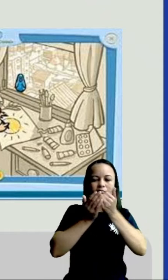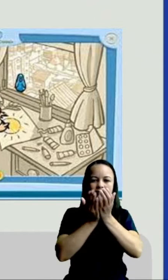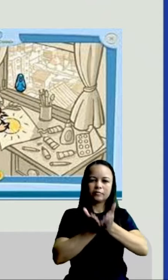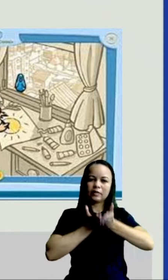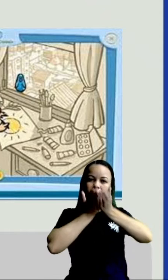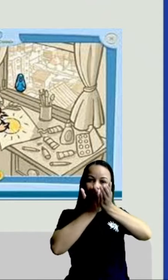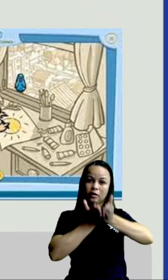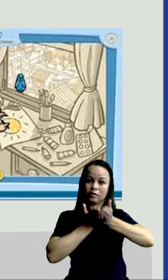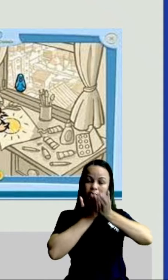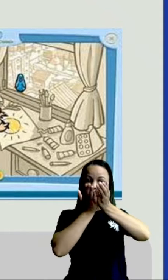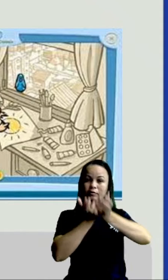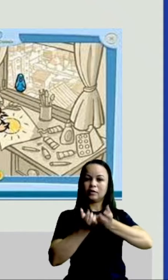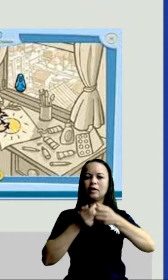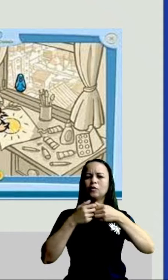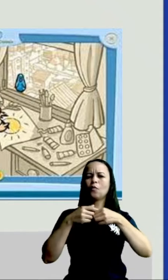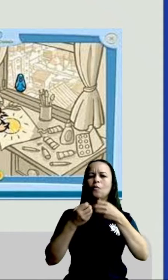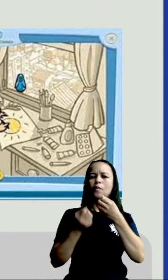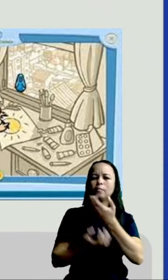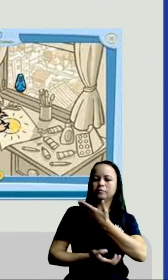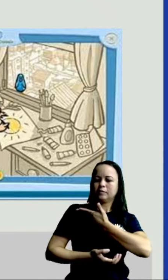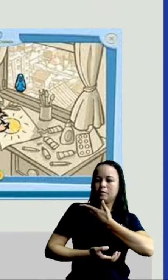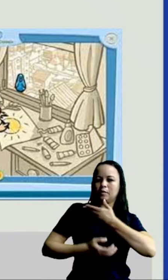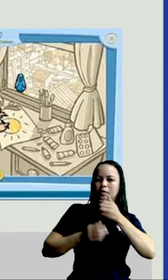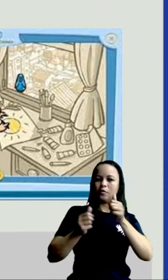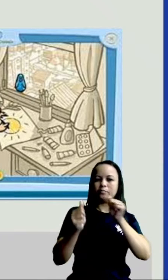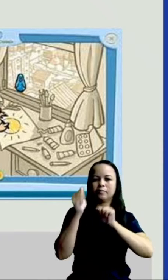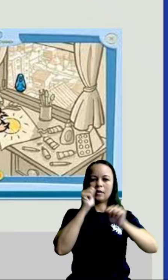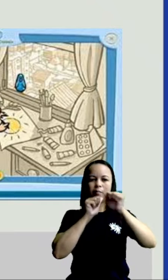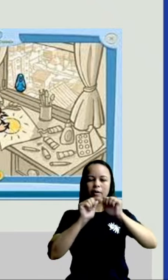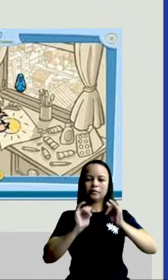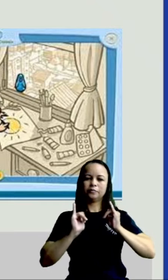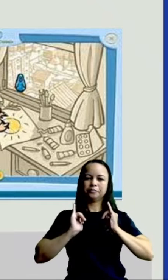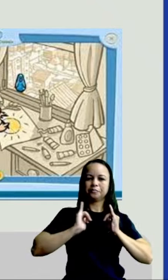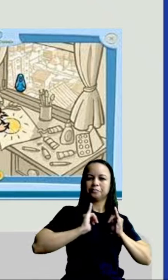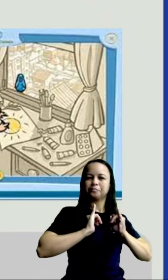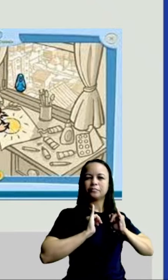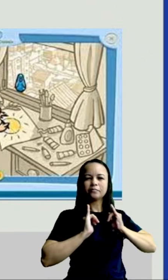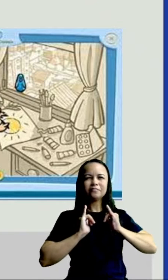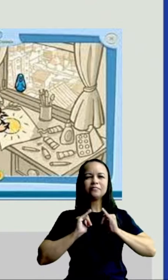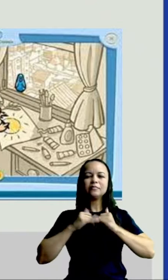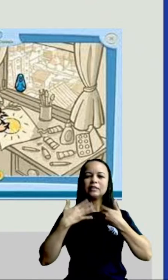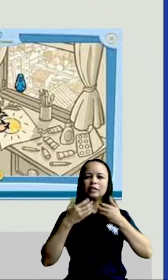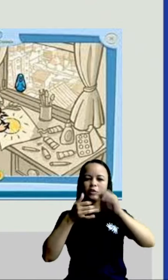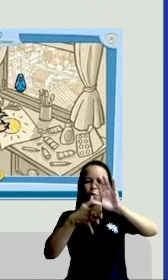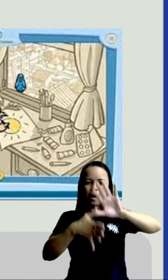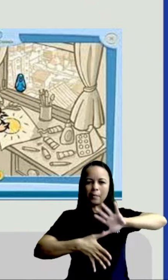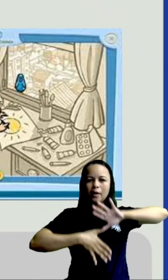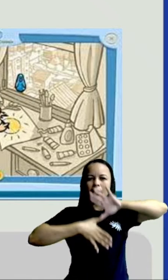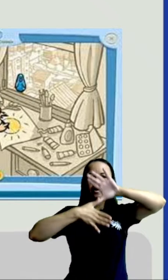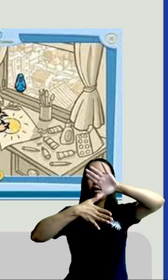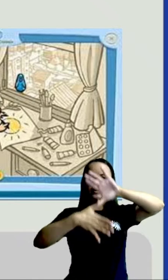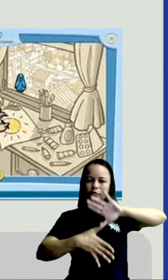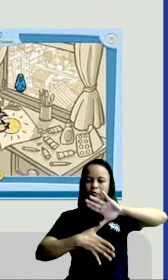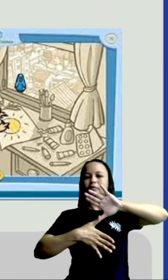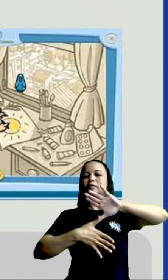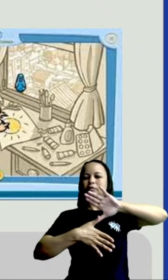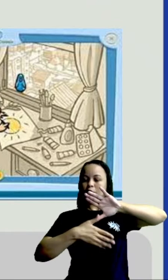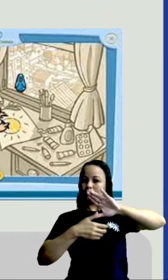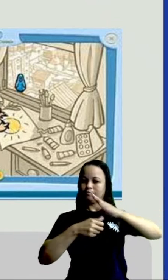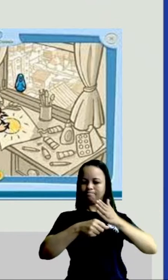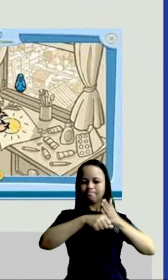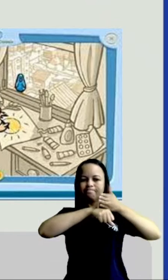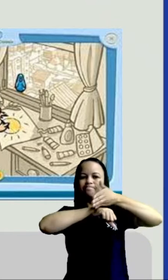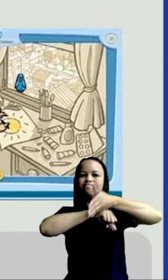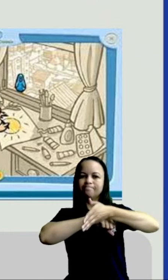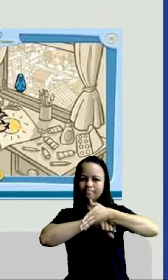muito bons amigos bebendo de bem com a vida de uma de uma América a outra eu se consigo